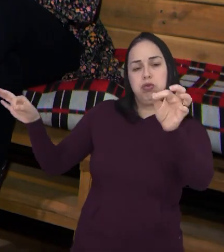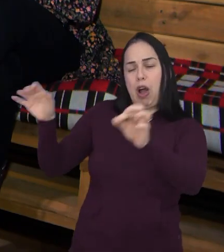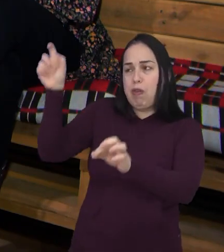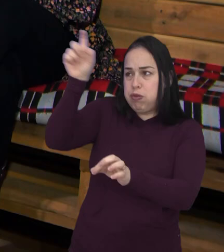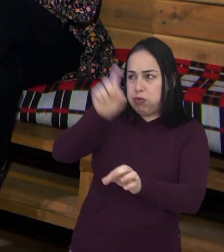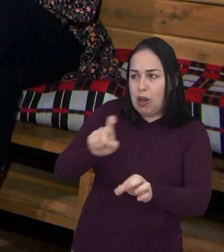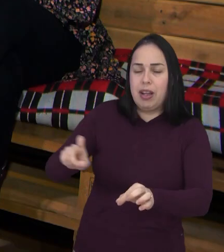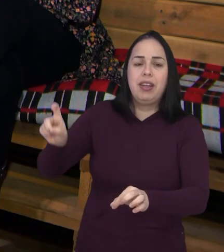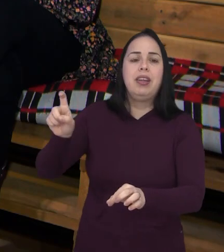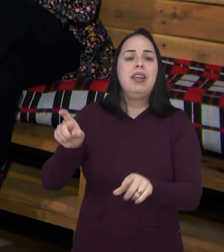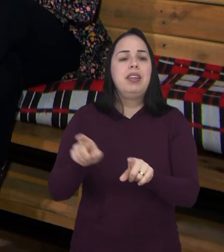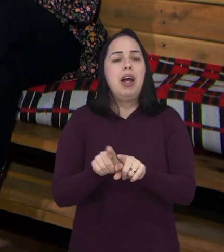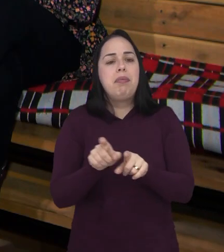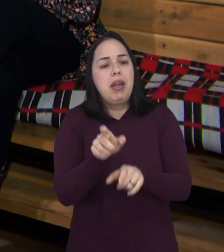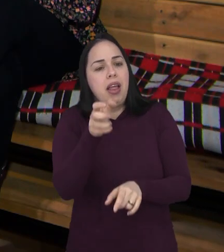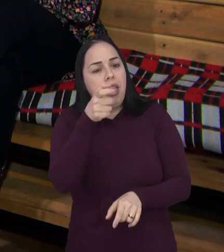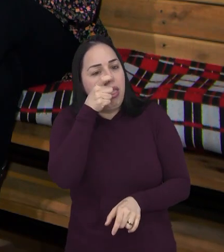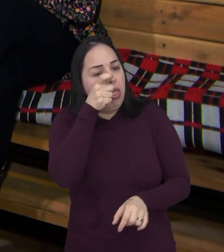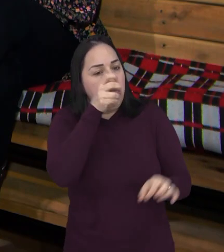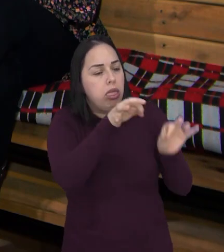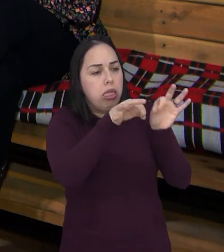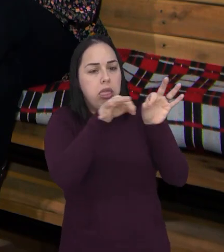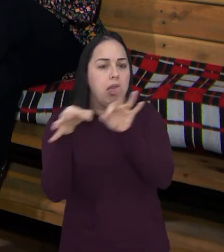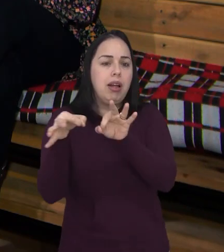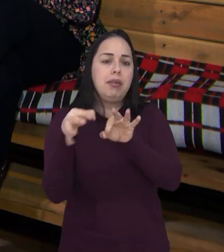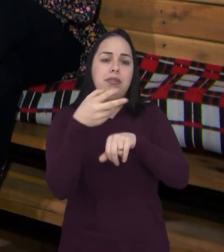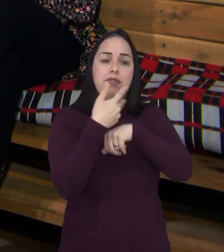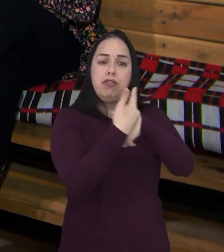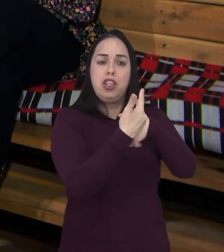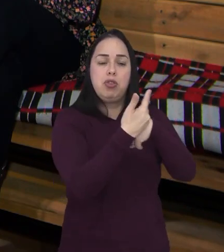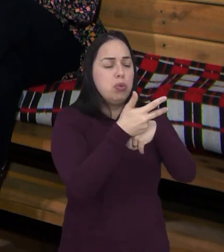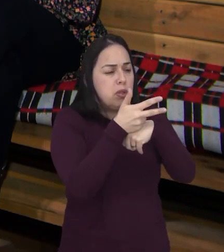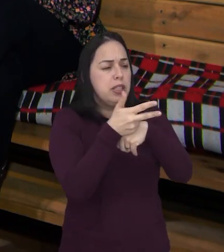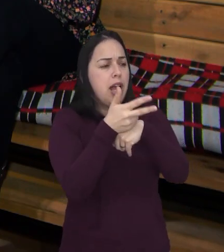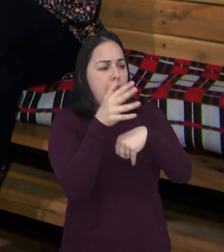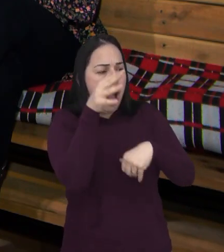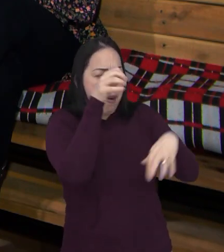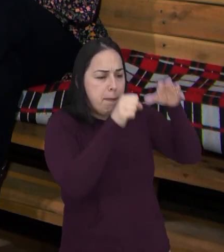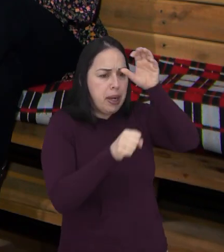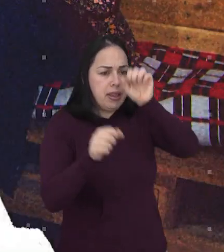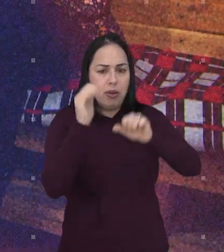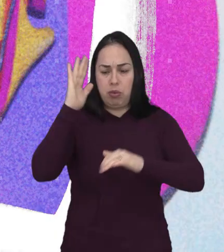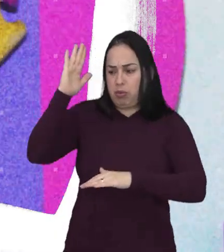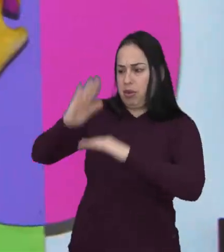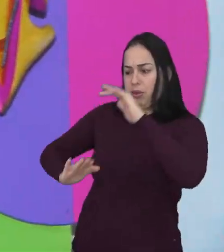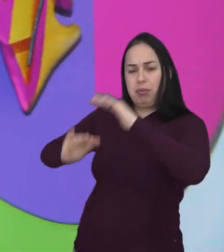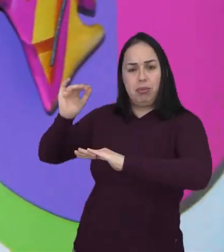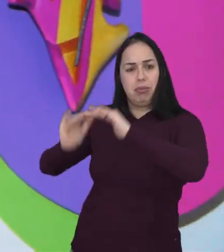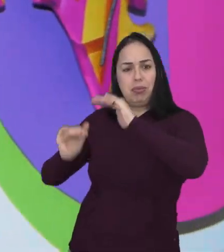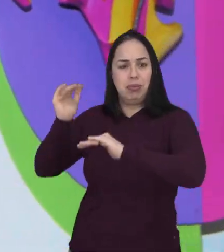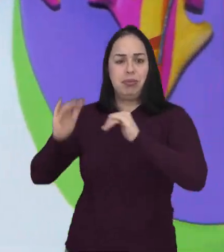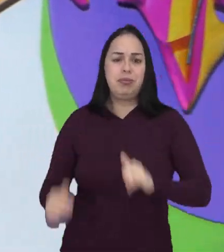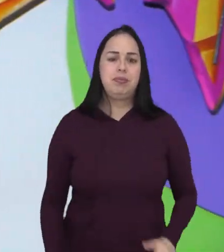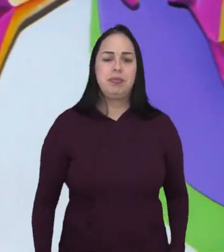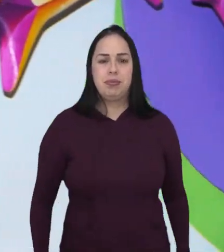e assistindo através de vídeos, procurando fazer essas técnicas que a galera passa.